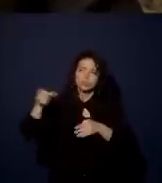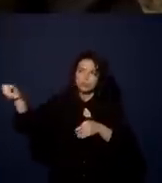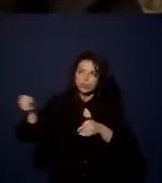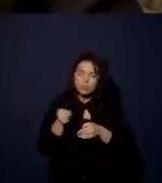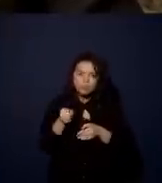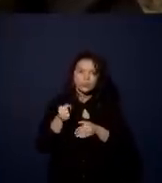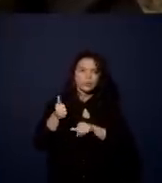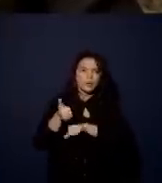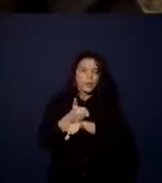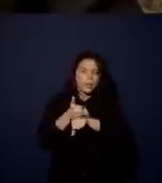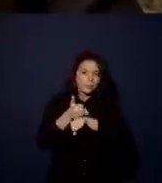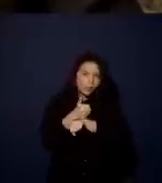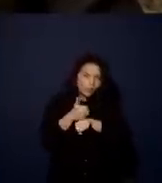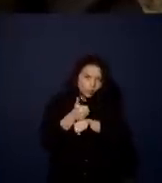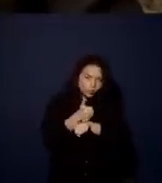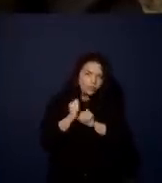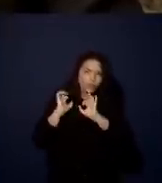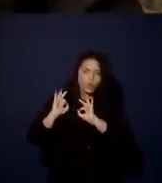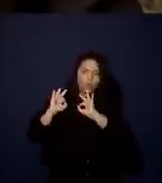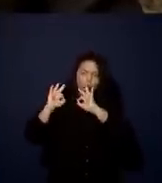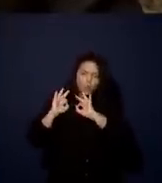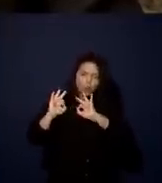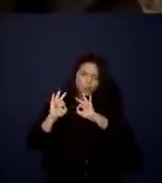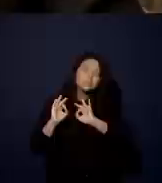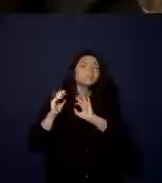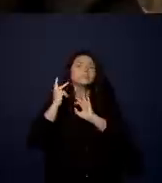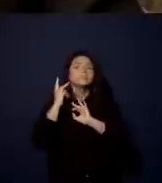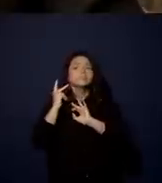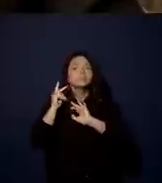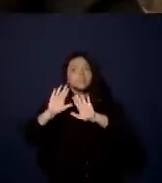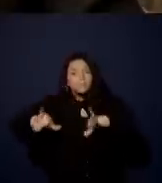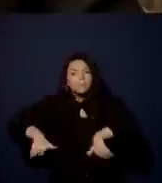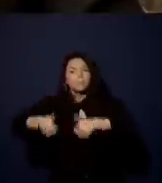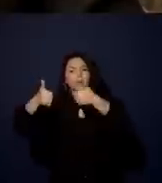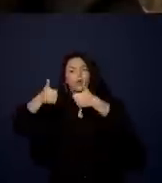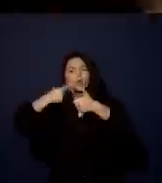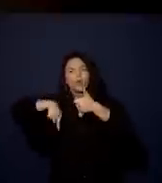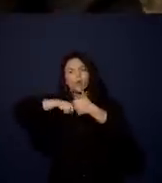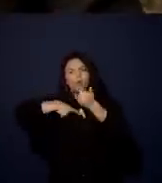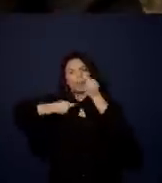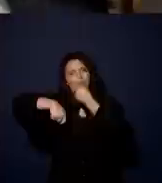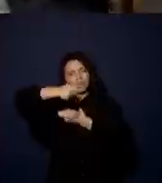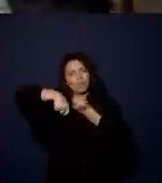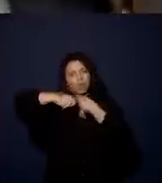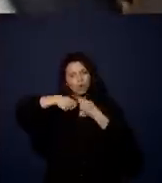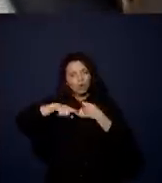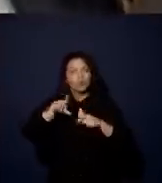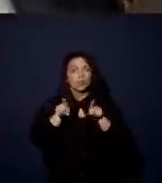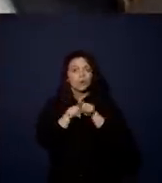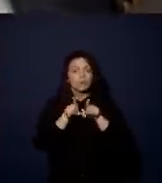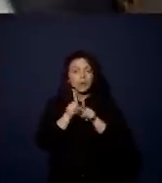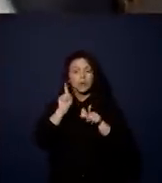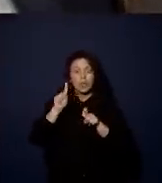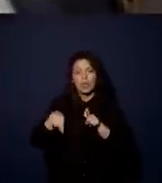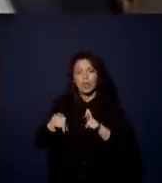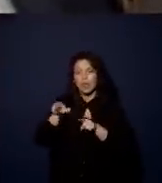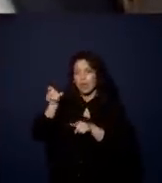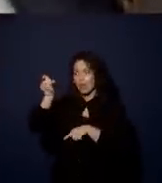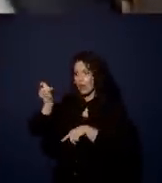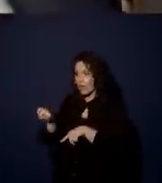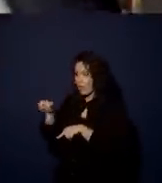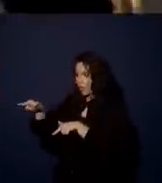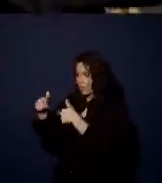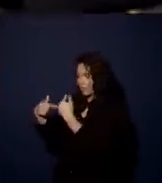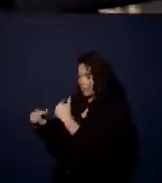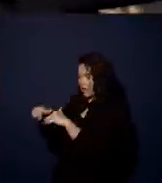já no ano passado esse ano ela sempre fica e temos problemas do passado que é o nosso trabalhista que consome caixa